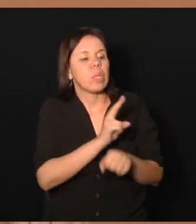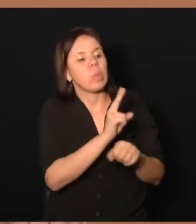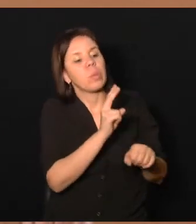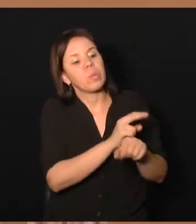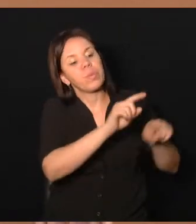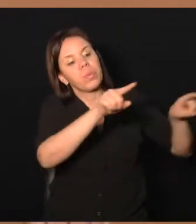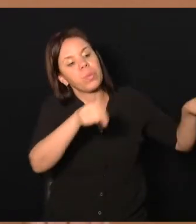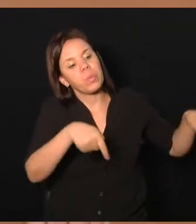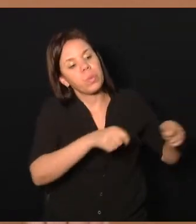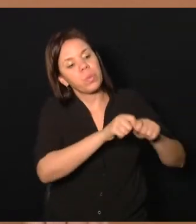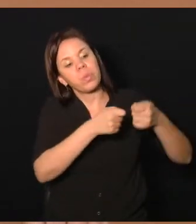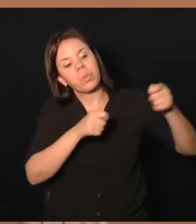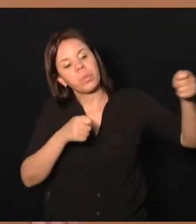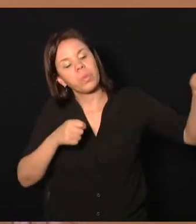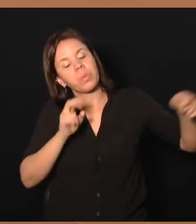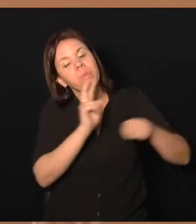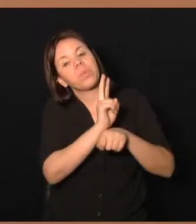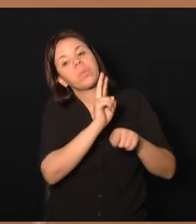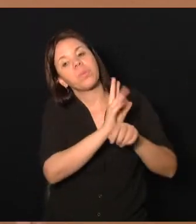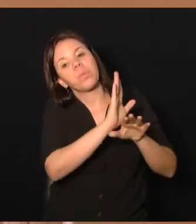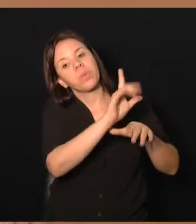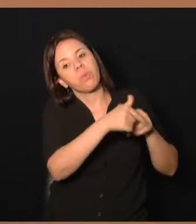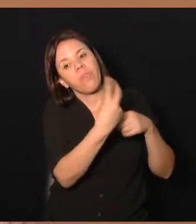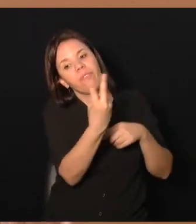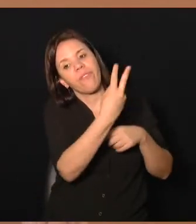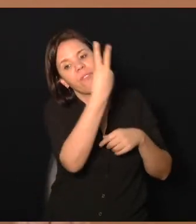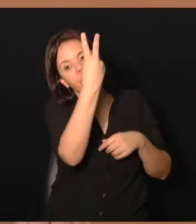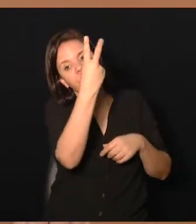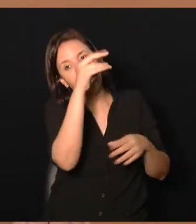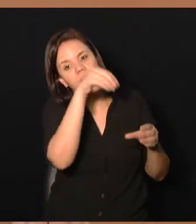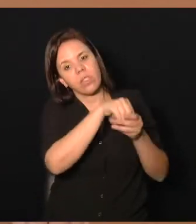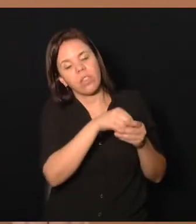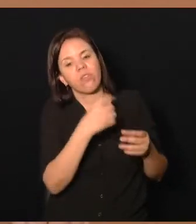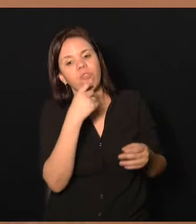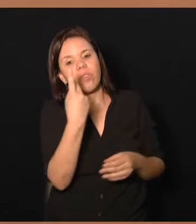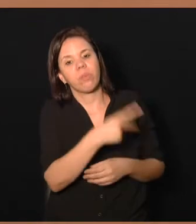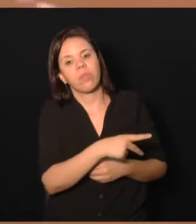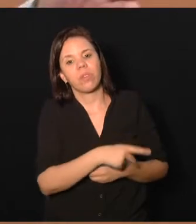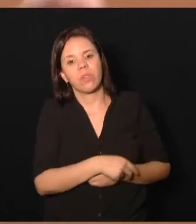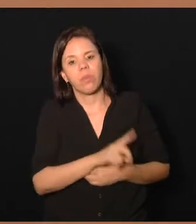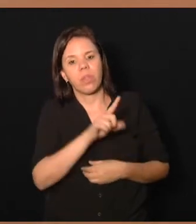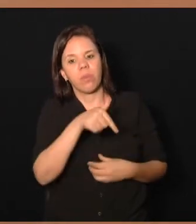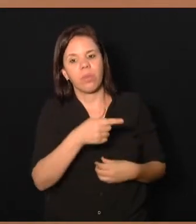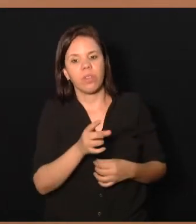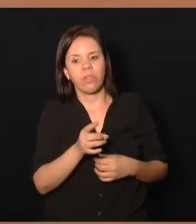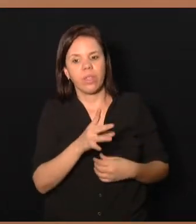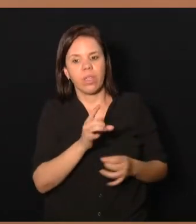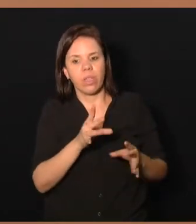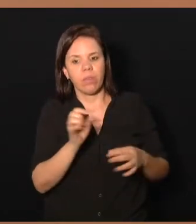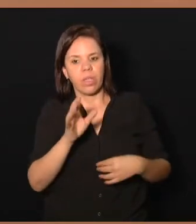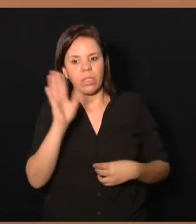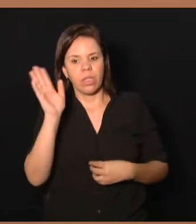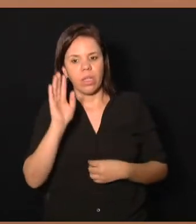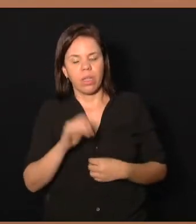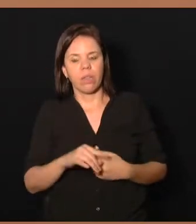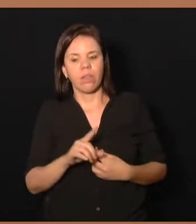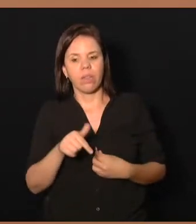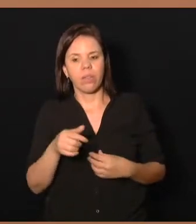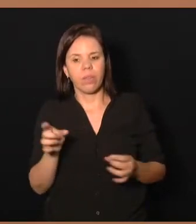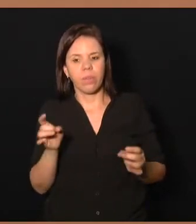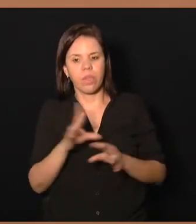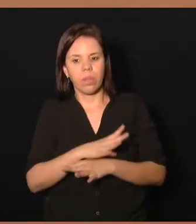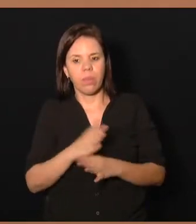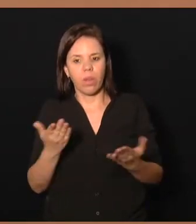hoje reservadas para valorizarem dentro de Campinas para vender mais caro. E nós vamos terminar com